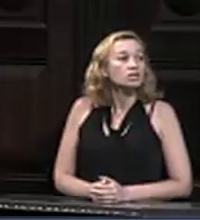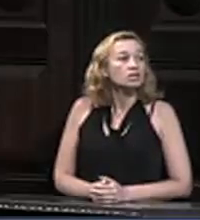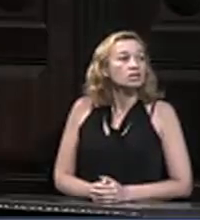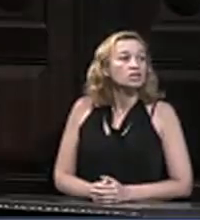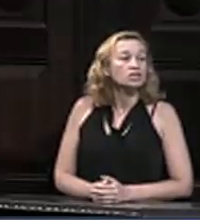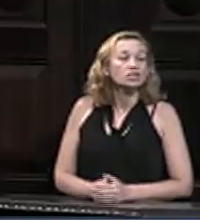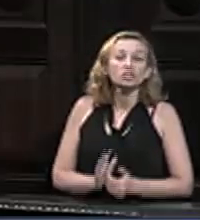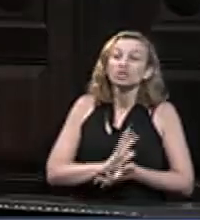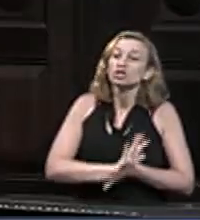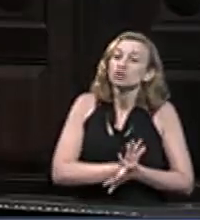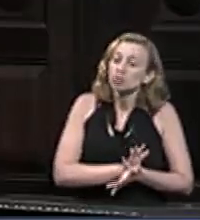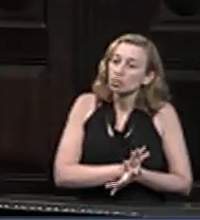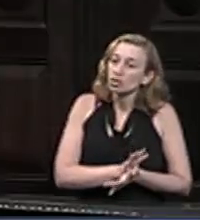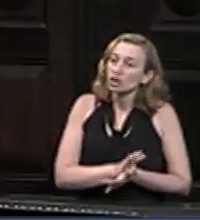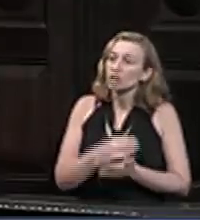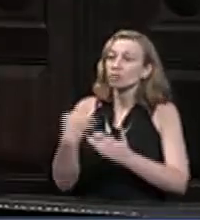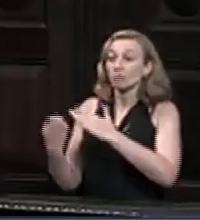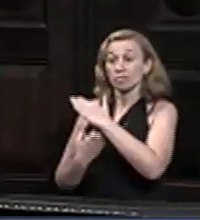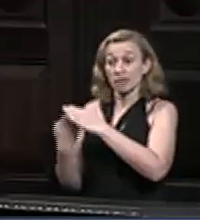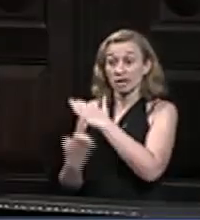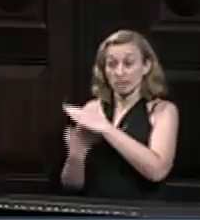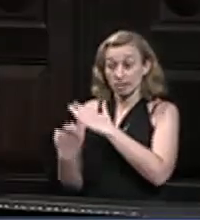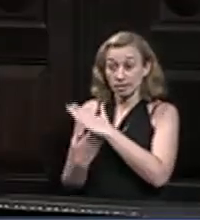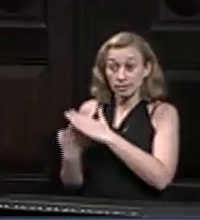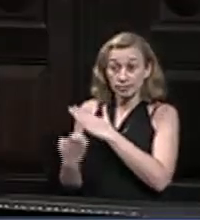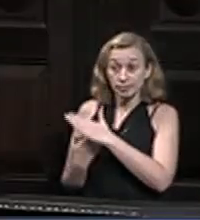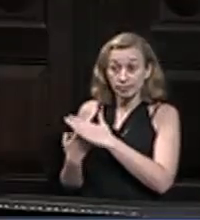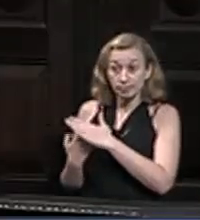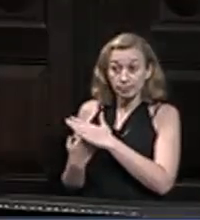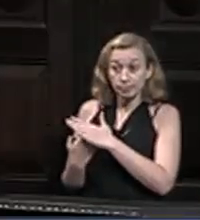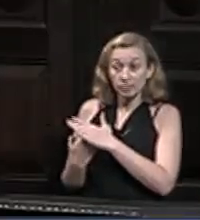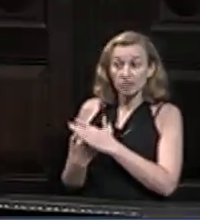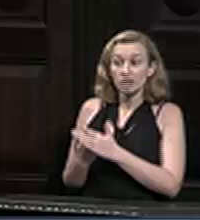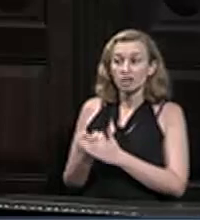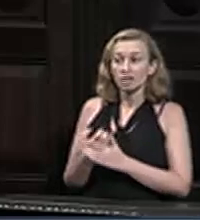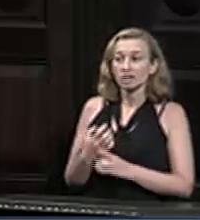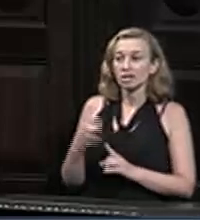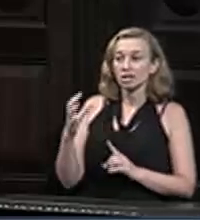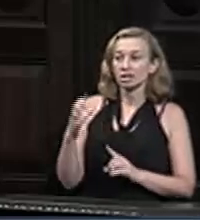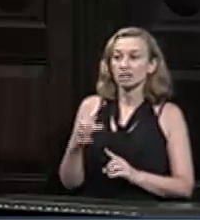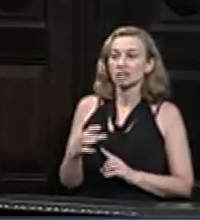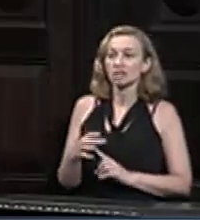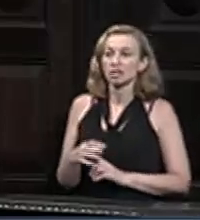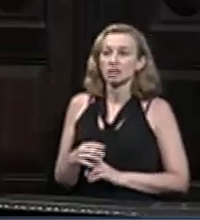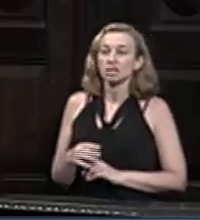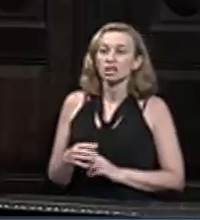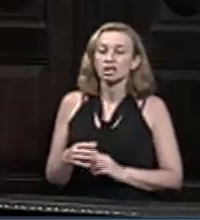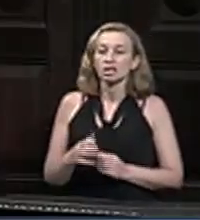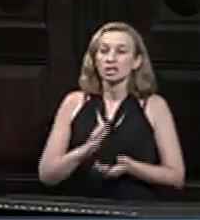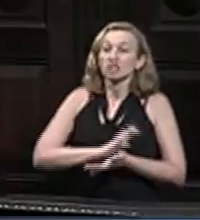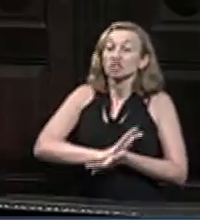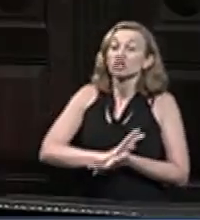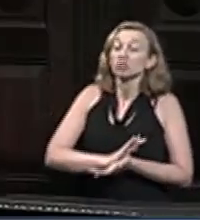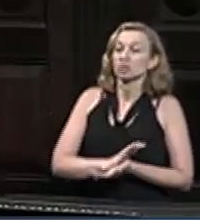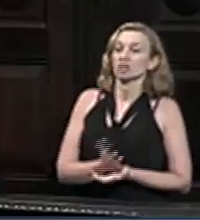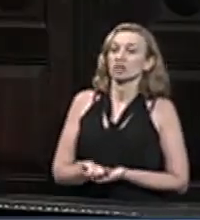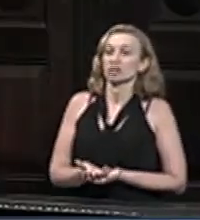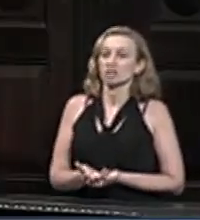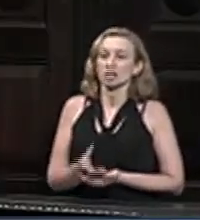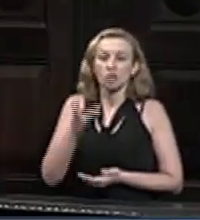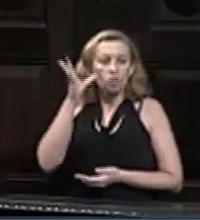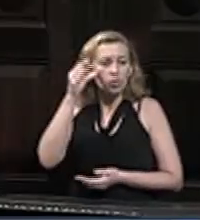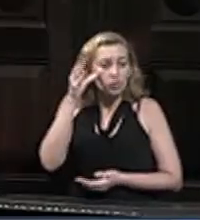a imagem de uma empresa que está sendo alvo da cobiça